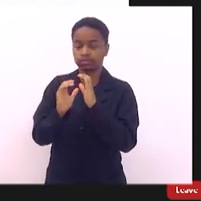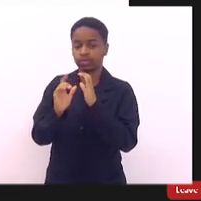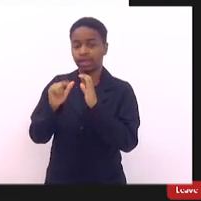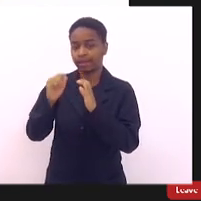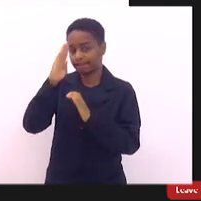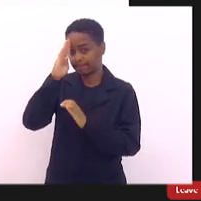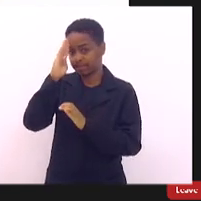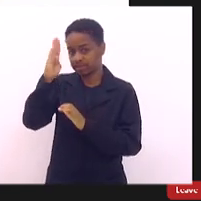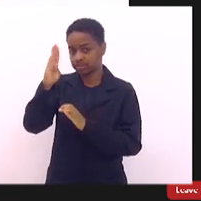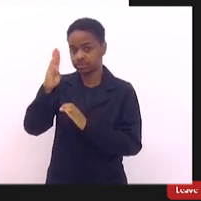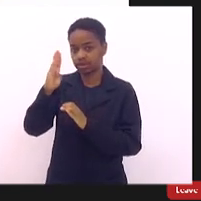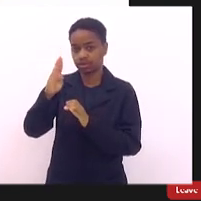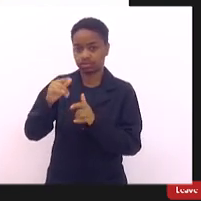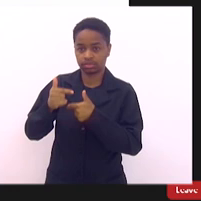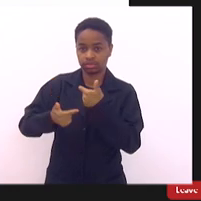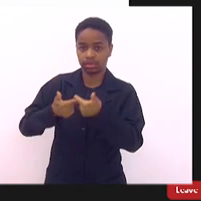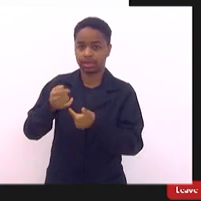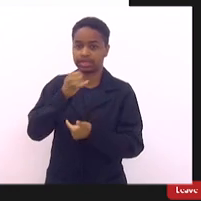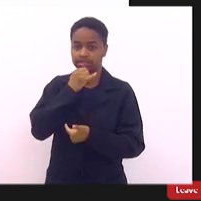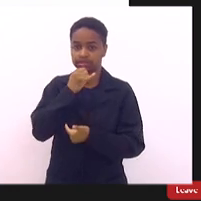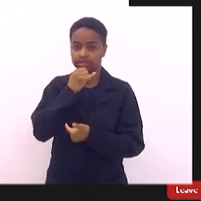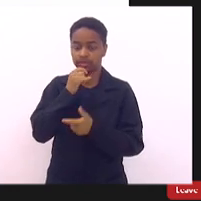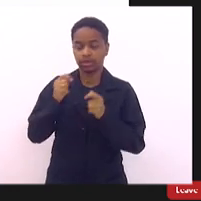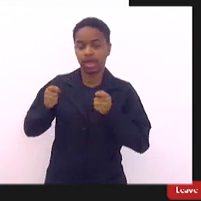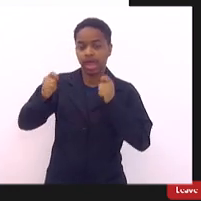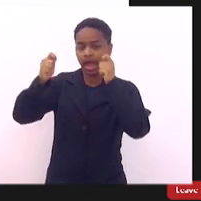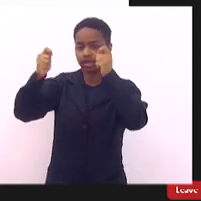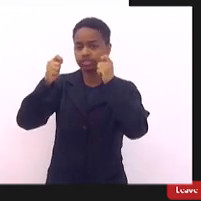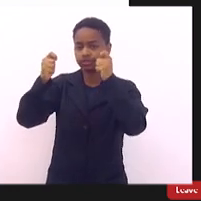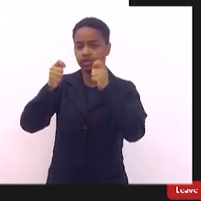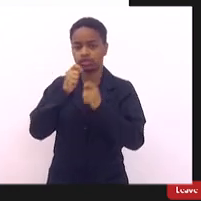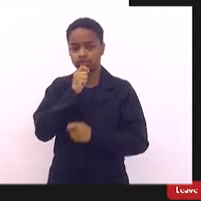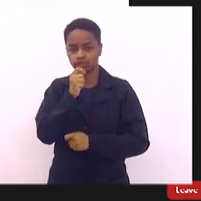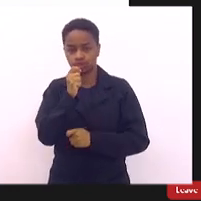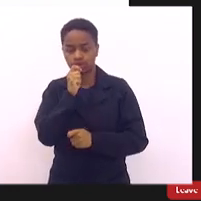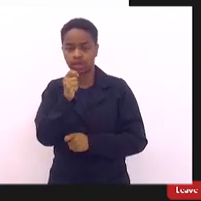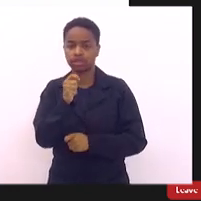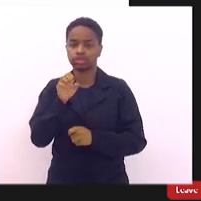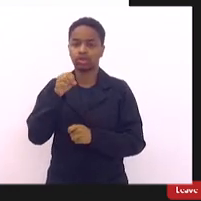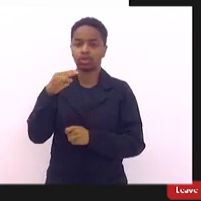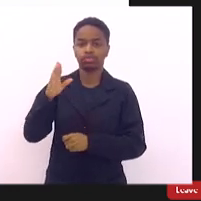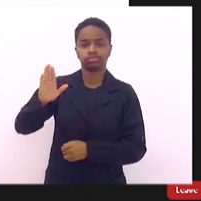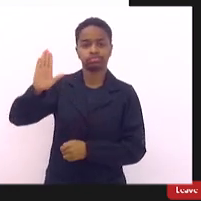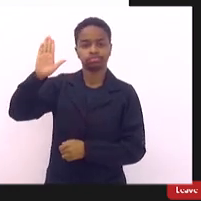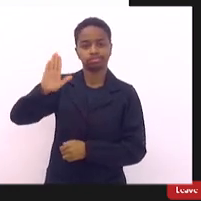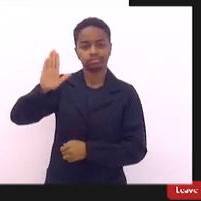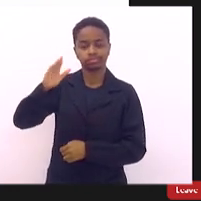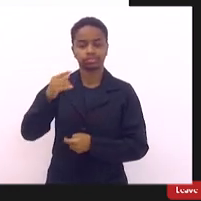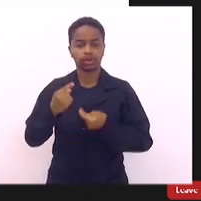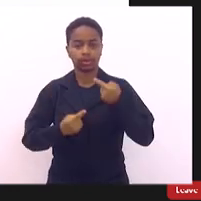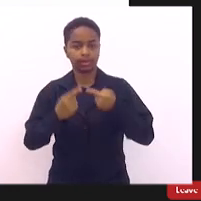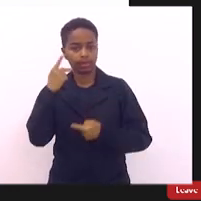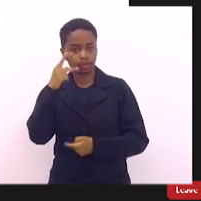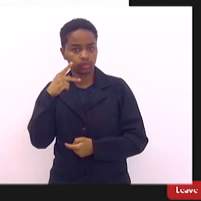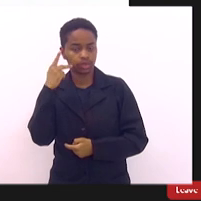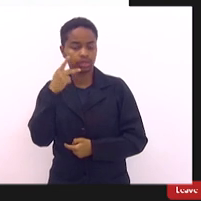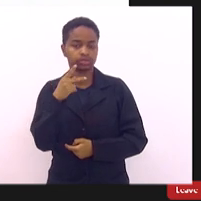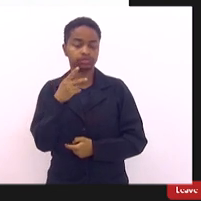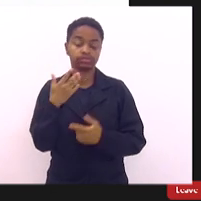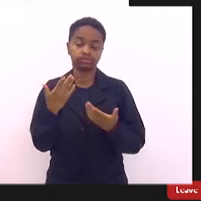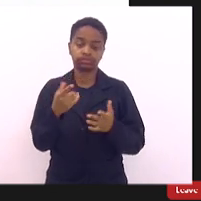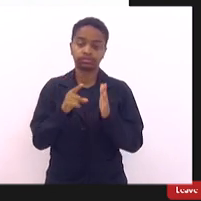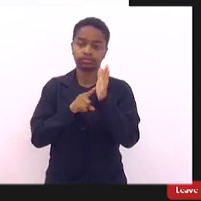principais atividades. A gente está falando aí de ativistas, jornalistas, candidatas, políticas. Essa